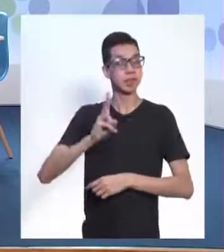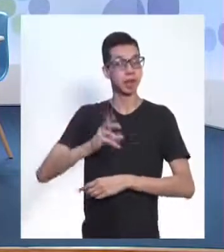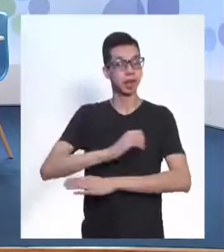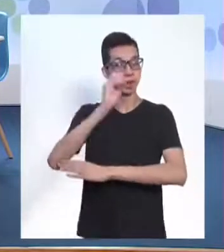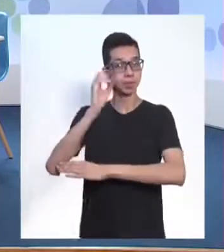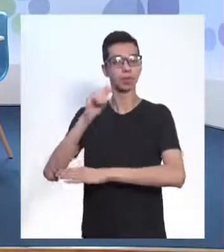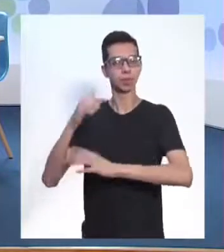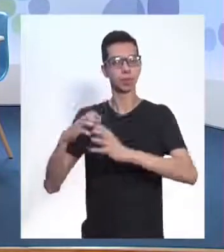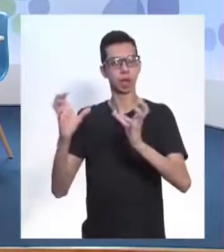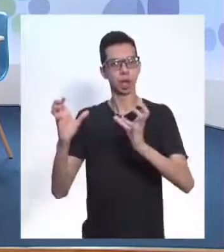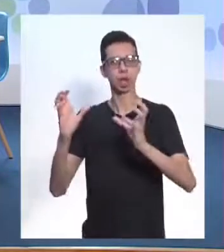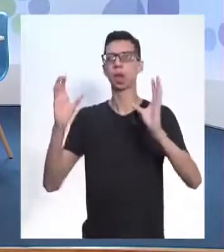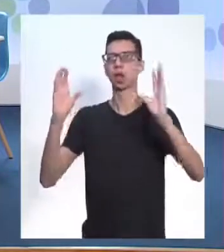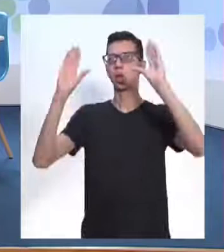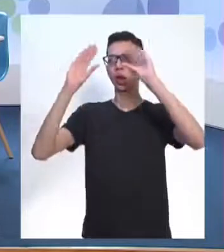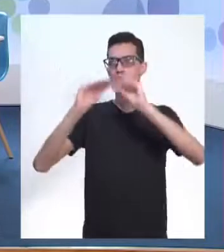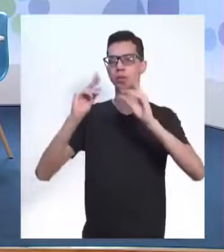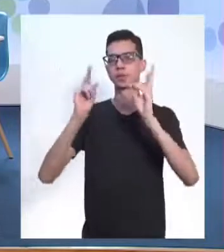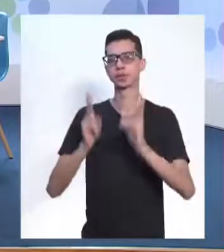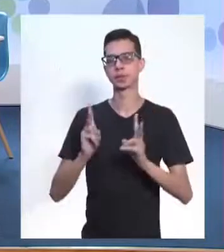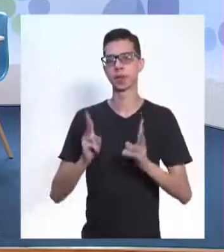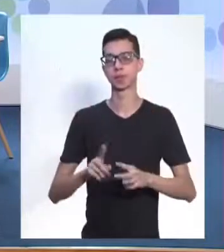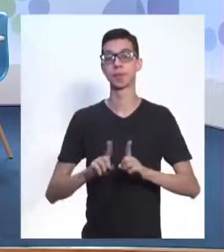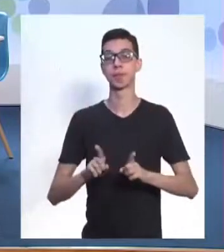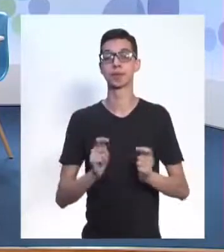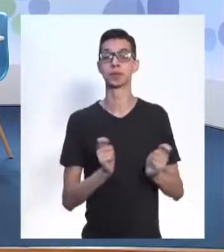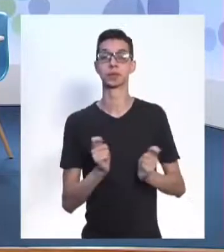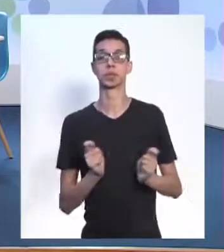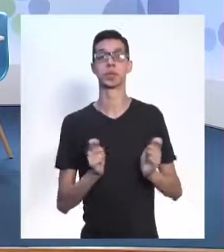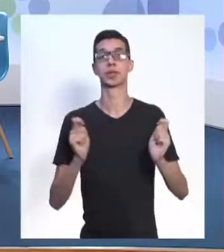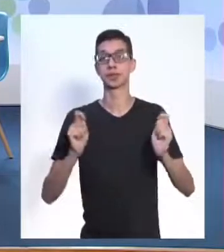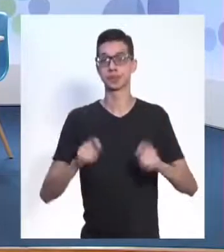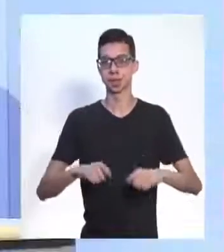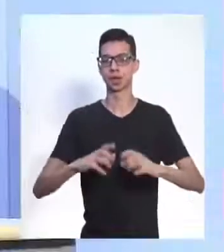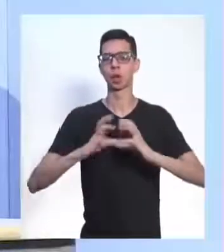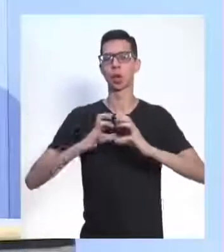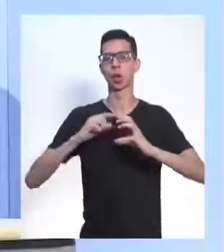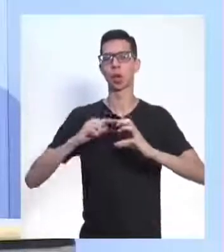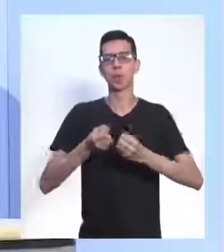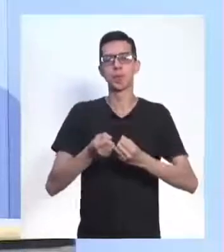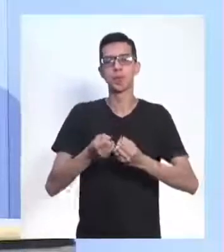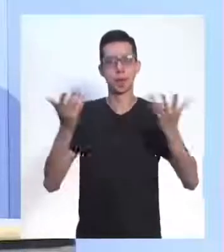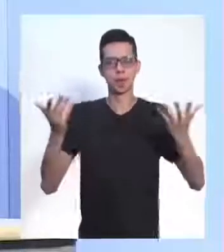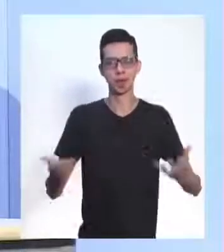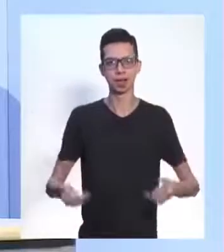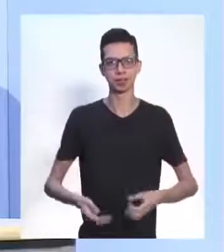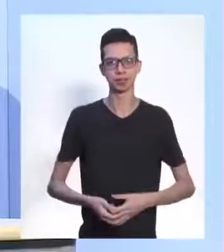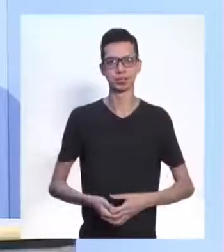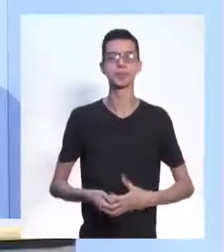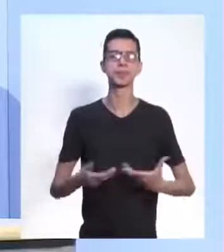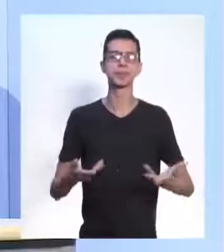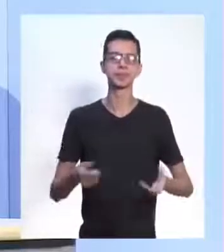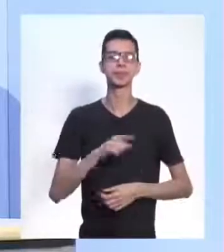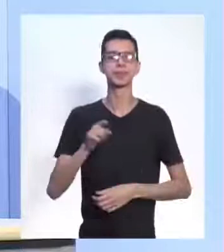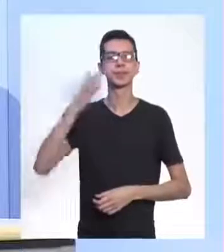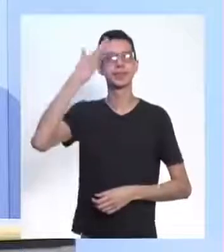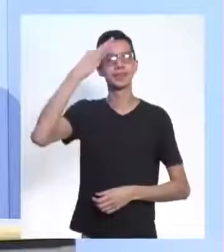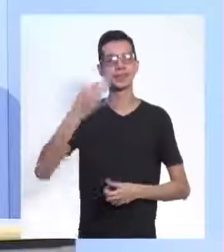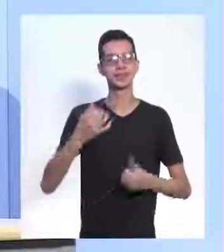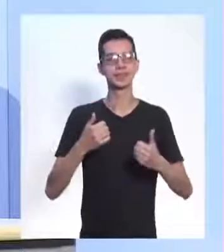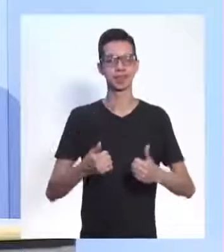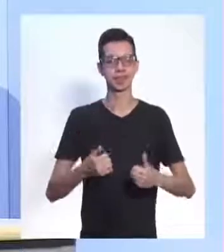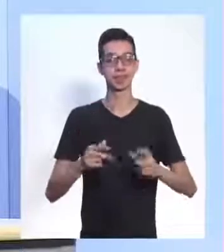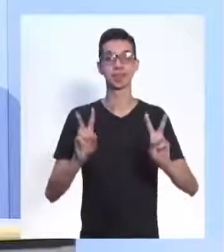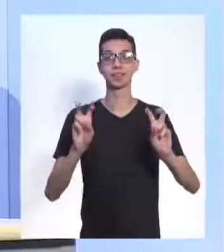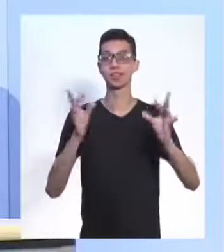pode administrar, né, essa abertura desse coco, né? Era um coco mágico. Então, tá, para vocês entenderem. E essa